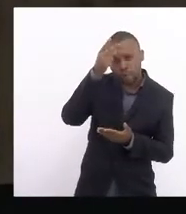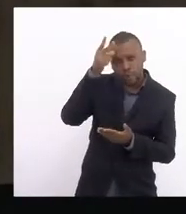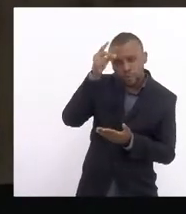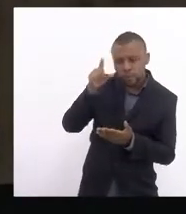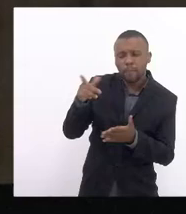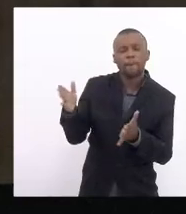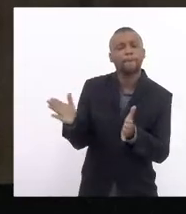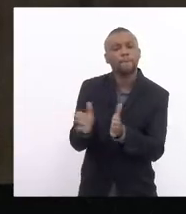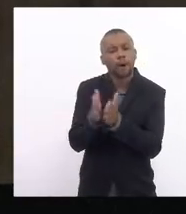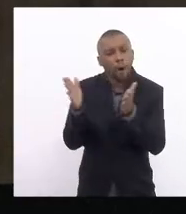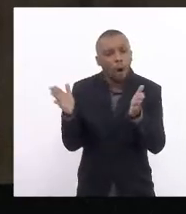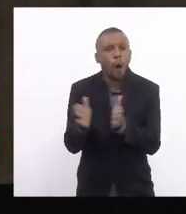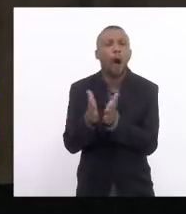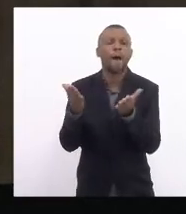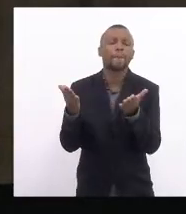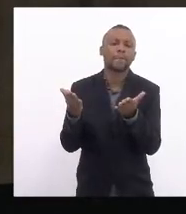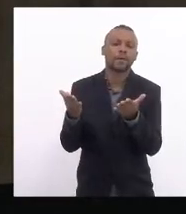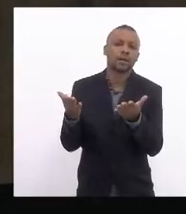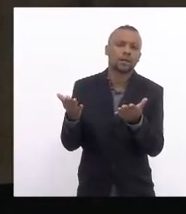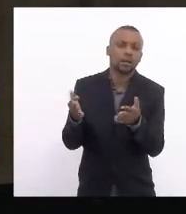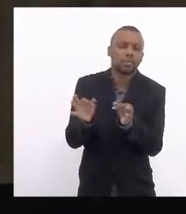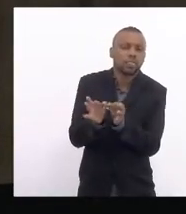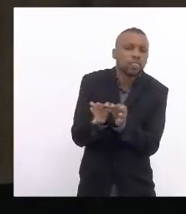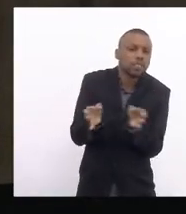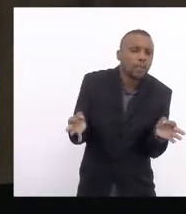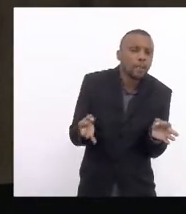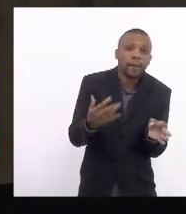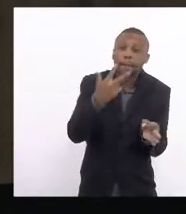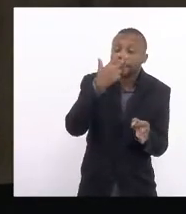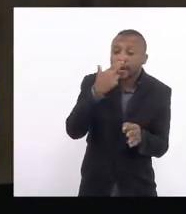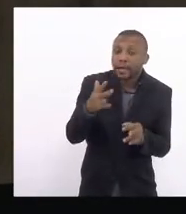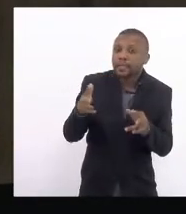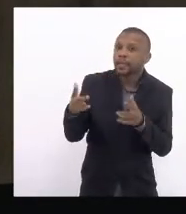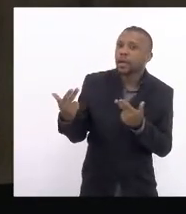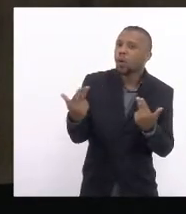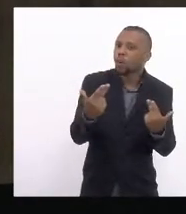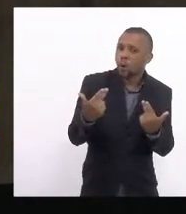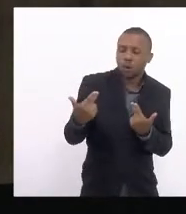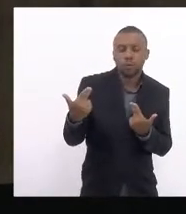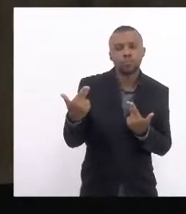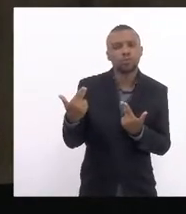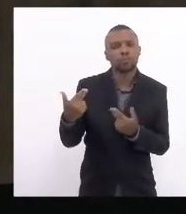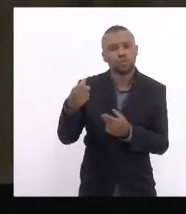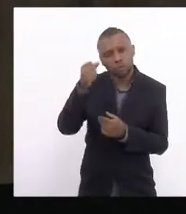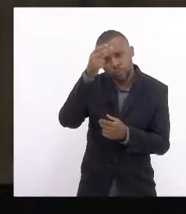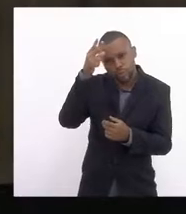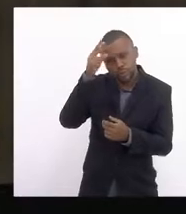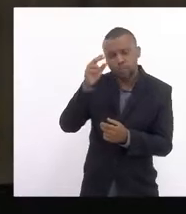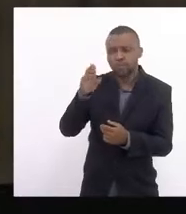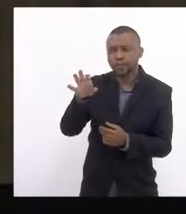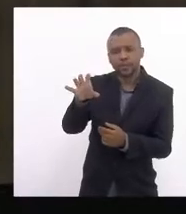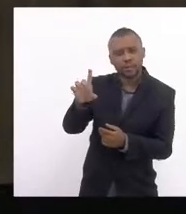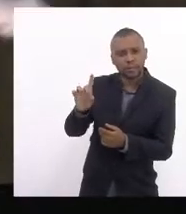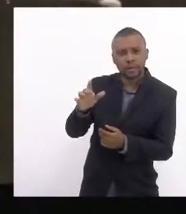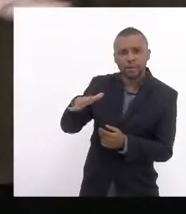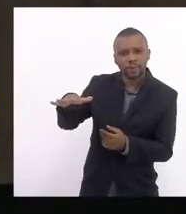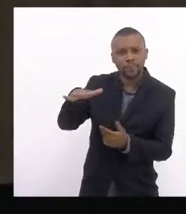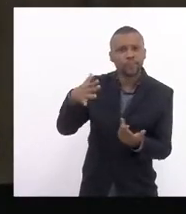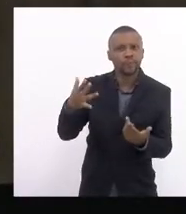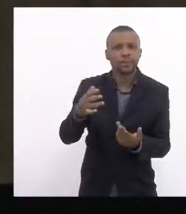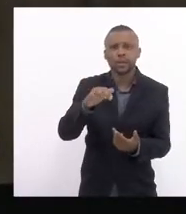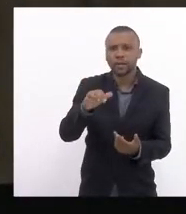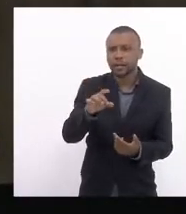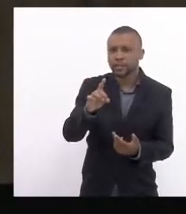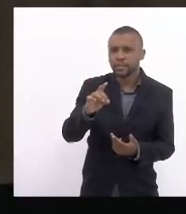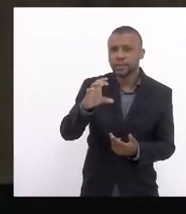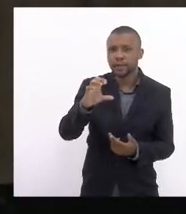que parece muito com muitos municípios que tem na Baixada Fluminense. E eu posso dizer, porque eu estou aqui nessa casa no terceiro mandato. Jardim Catarina